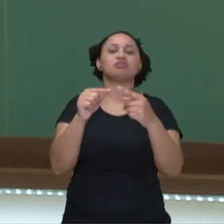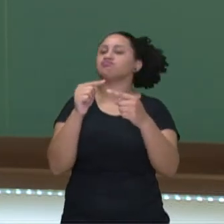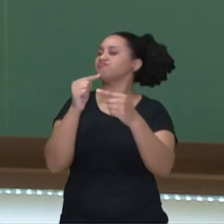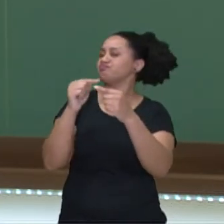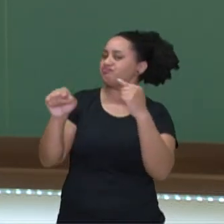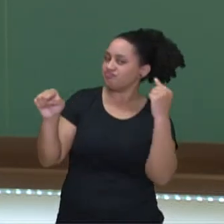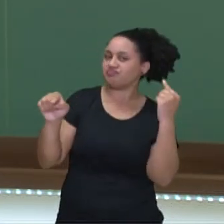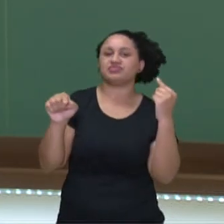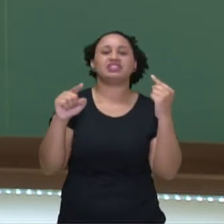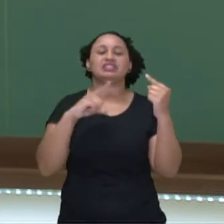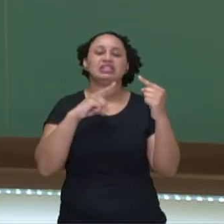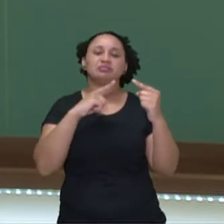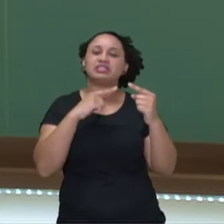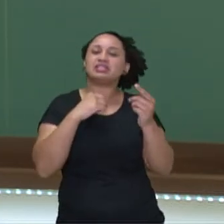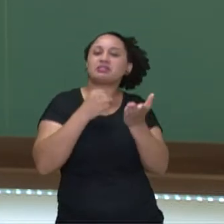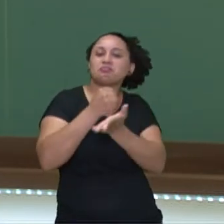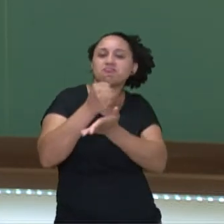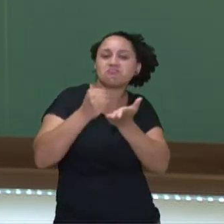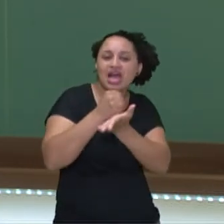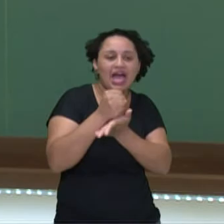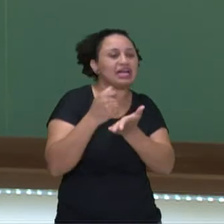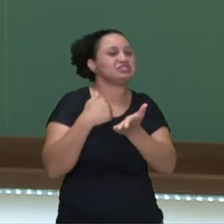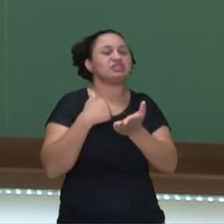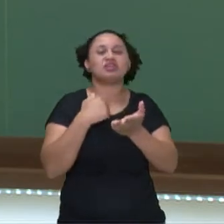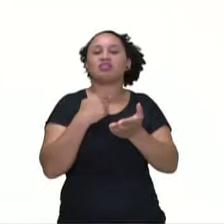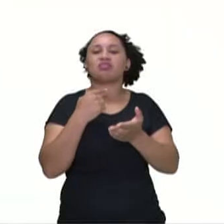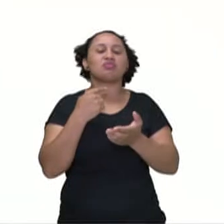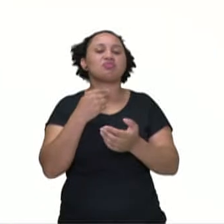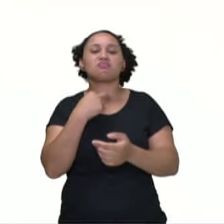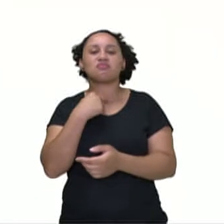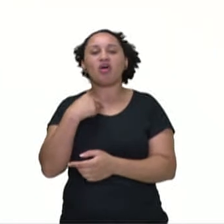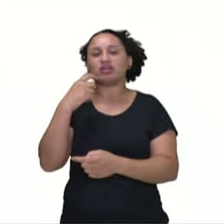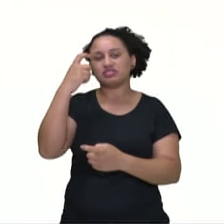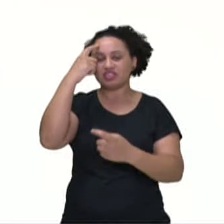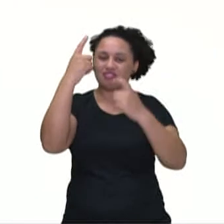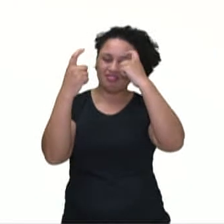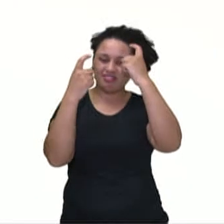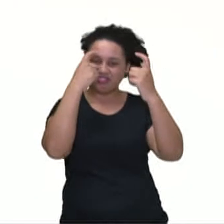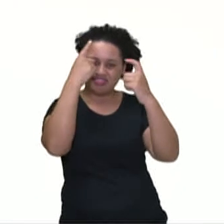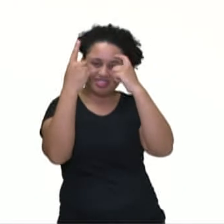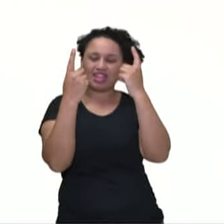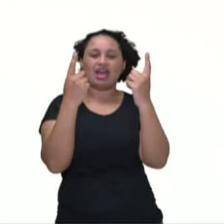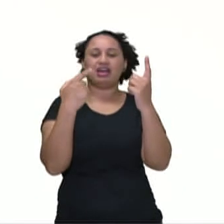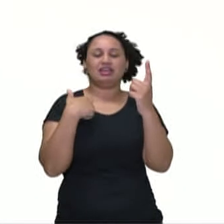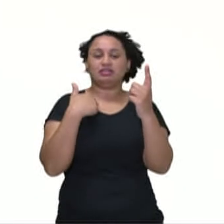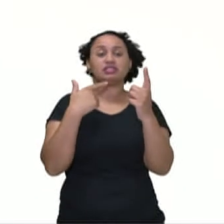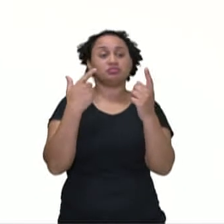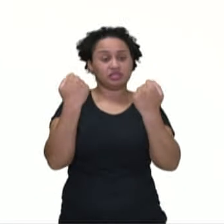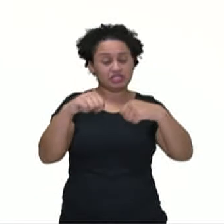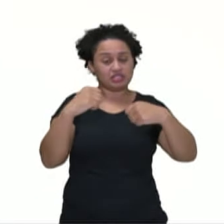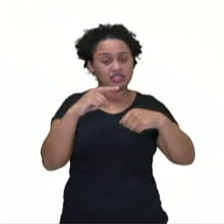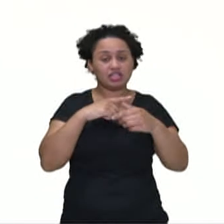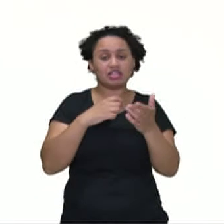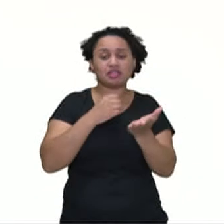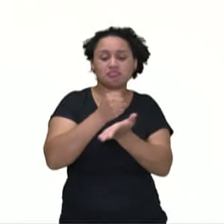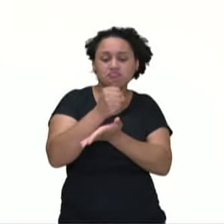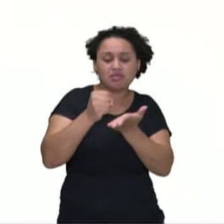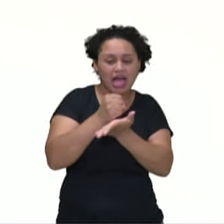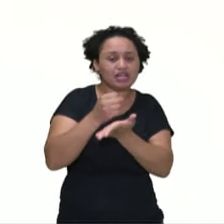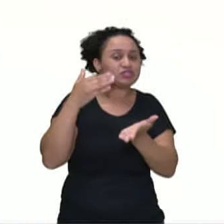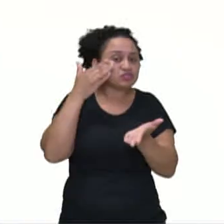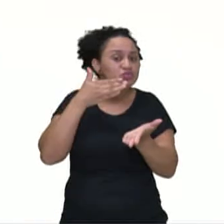contraditório, consistente, sem falácias, sem invalidação, então precisa ser um